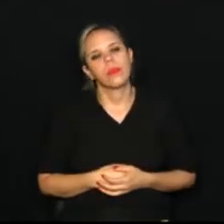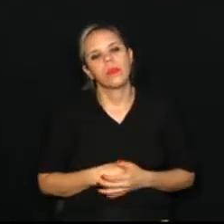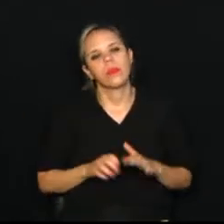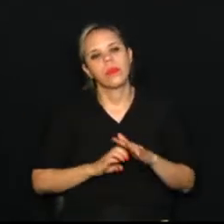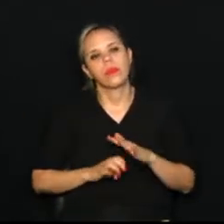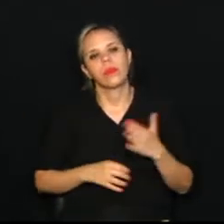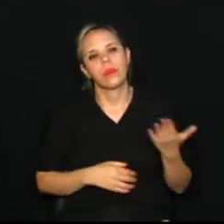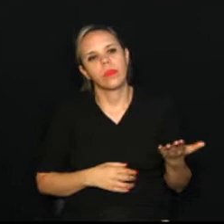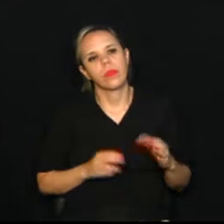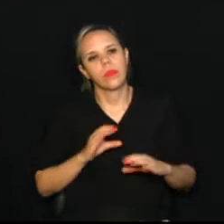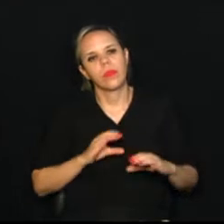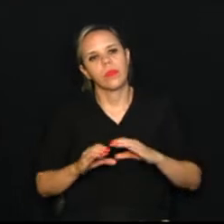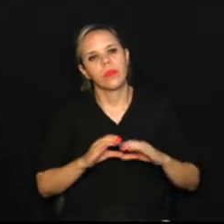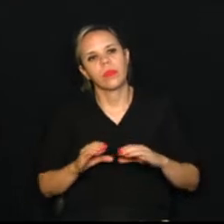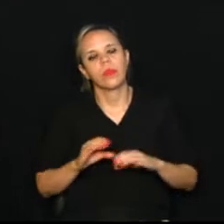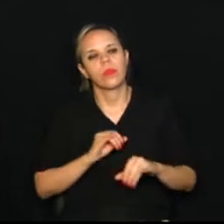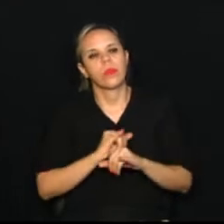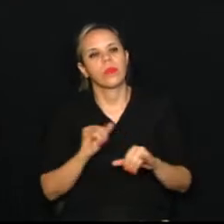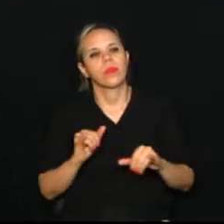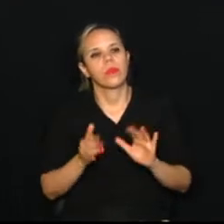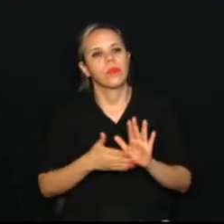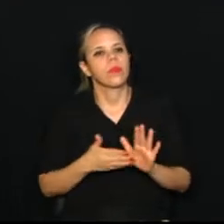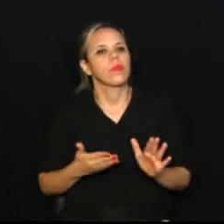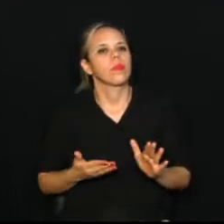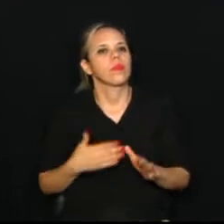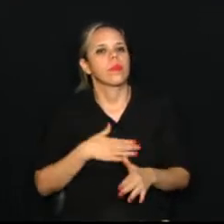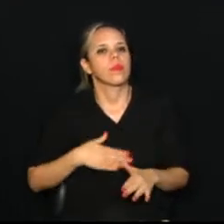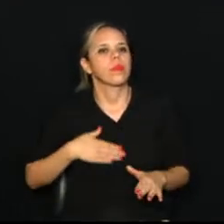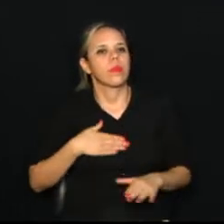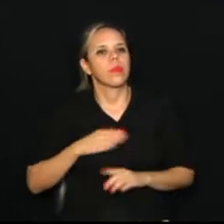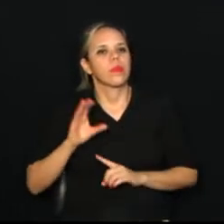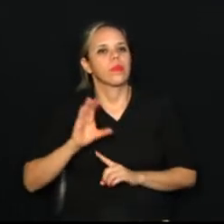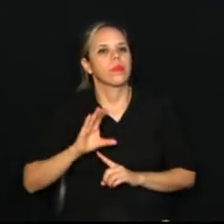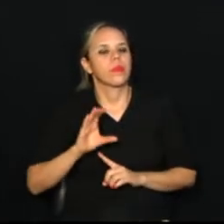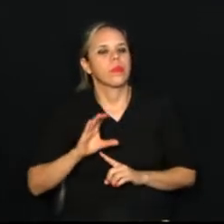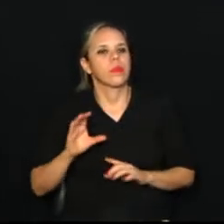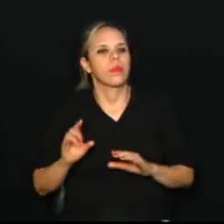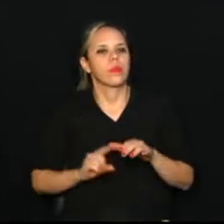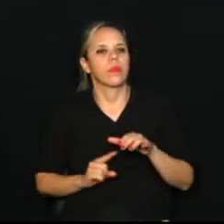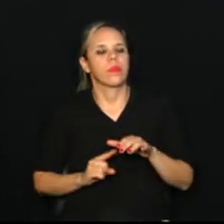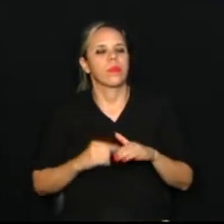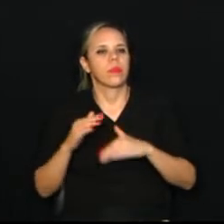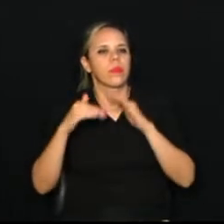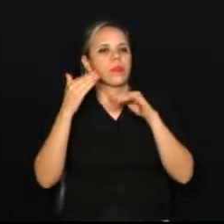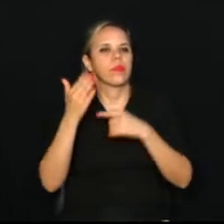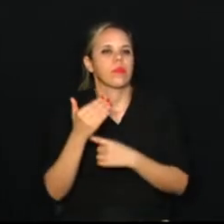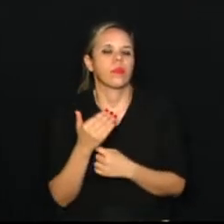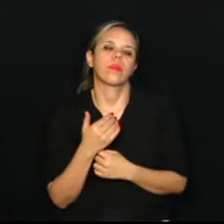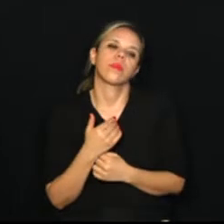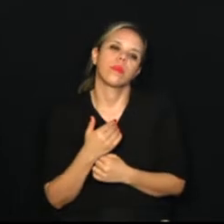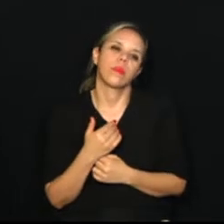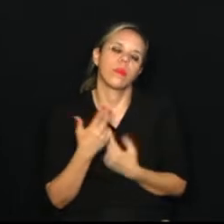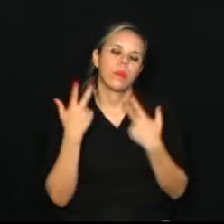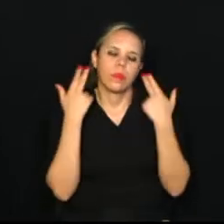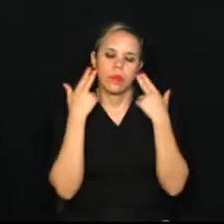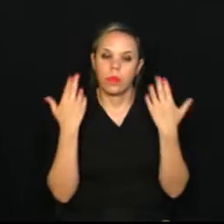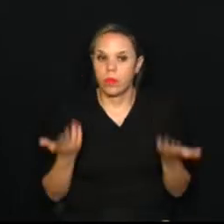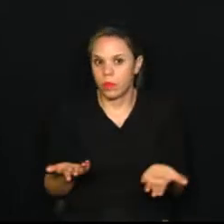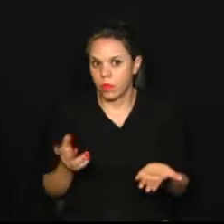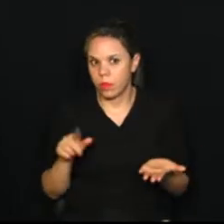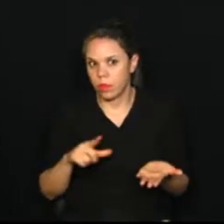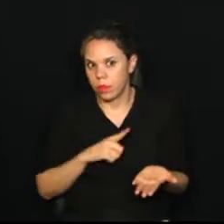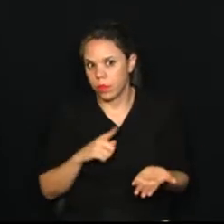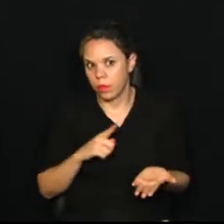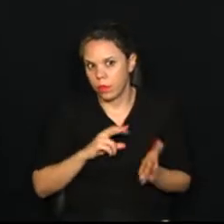empresa, comunicação e marketing, satisfação dos clientes e desenvolvimento tecnológico, naturalmente. E aí tem